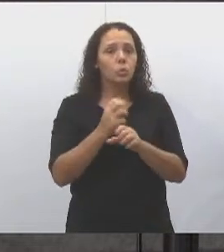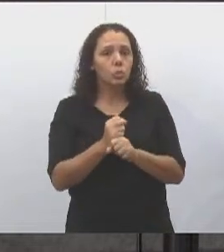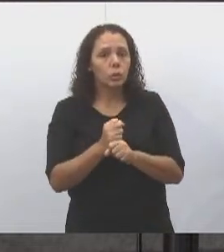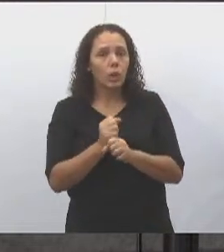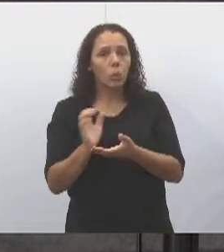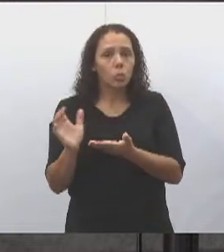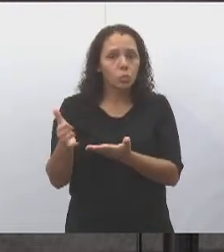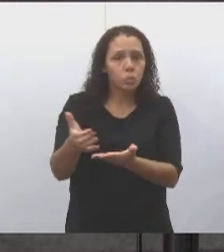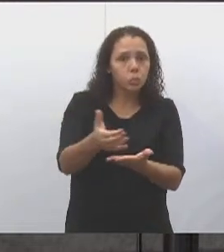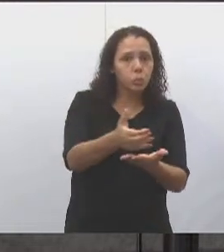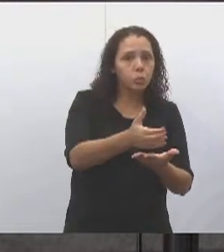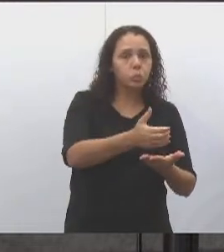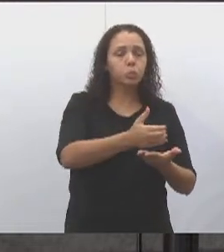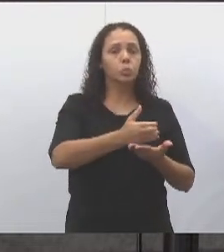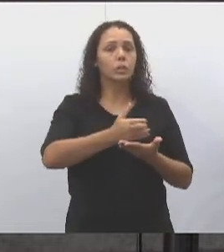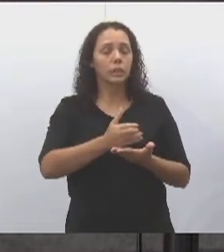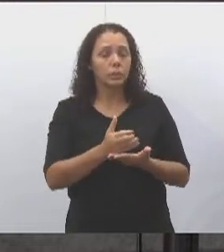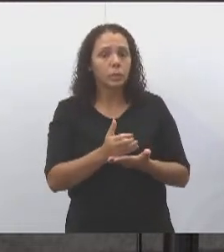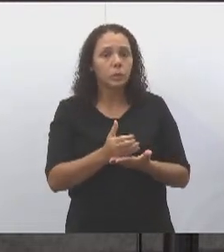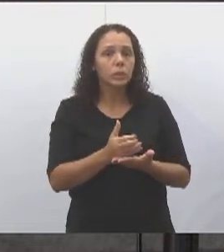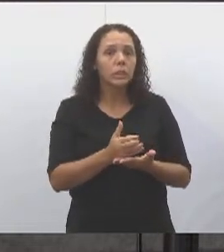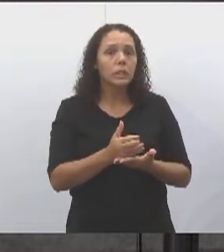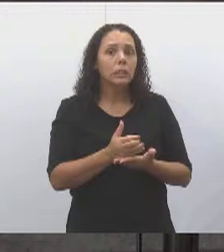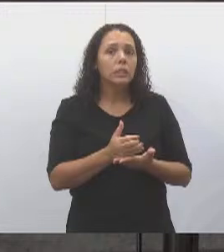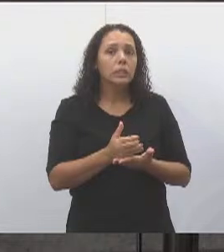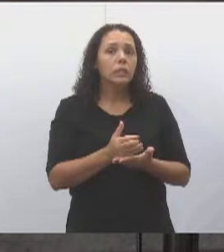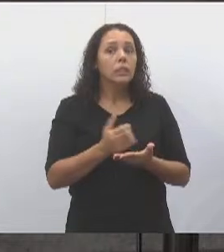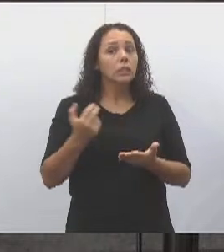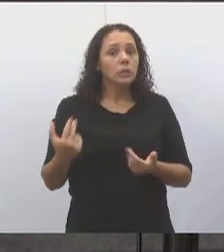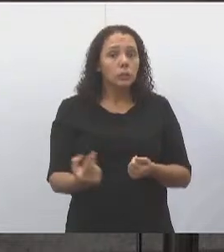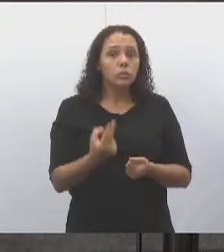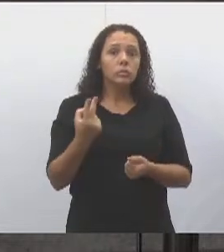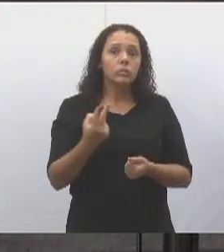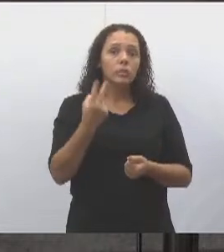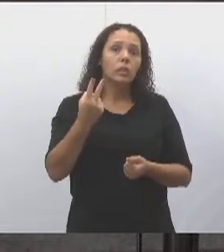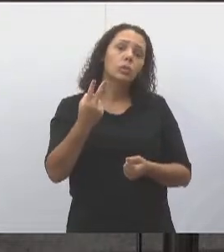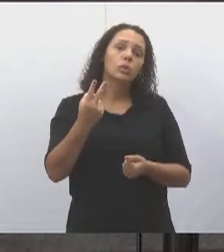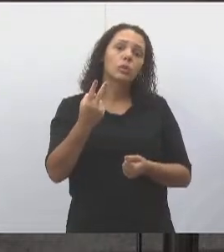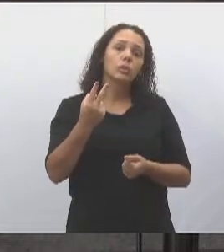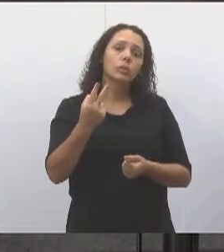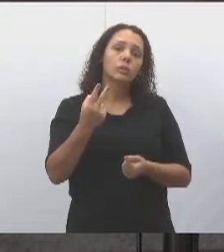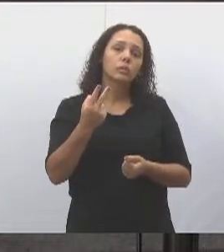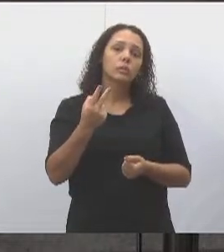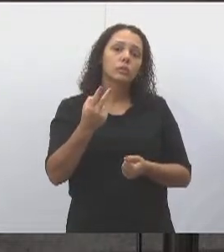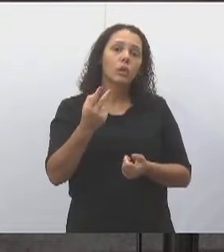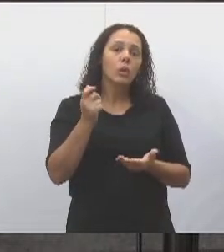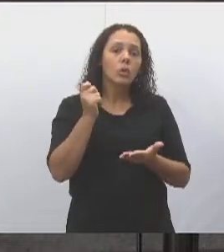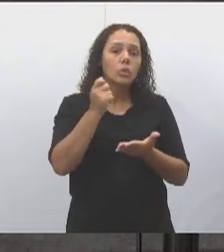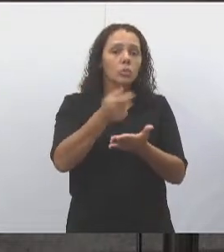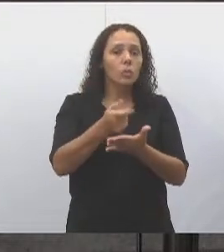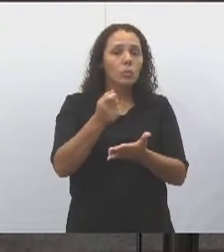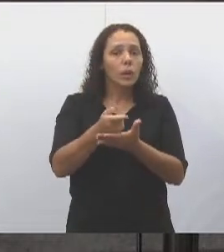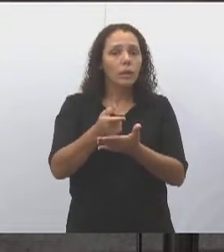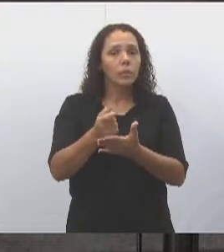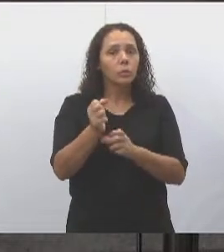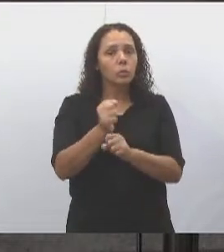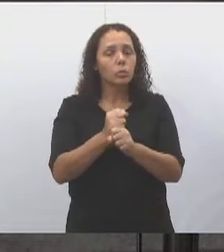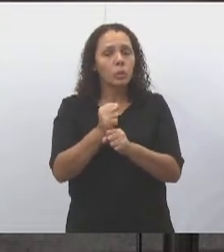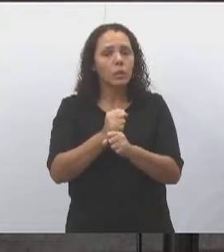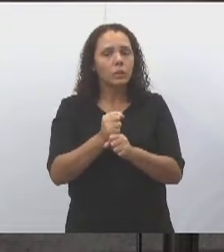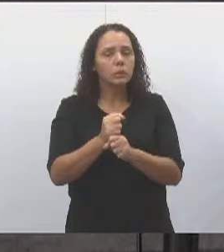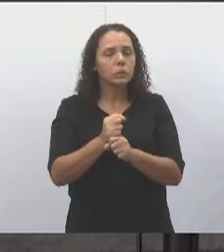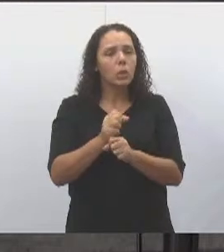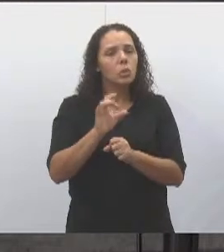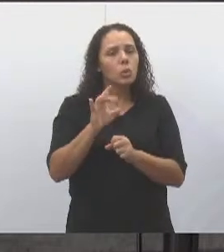receita corrente líquida e o valor da folha de pagamento para o ano, ainda que seja uma